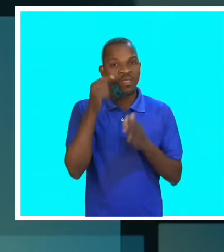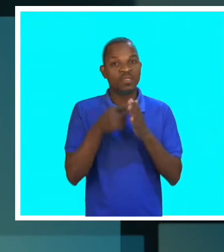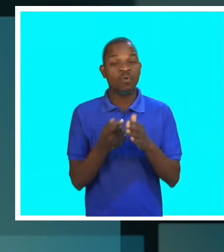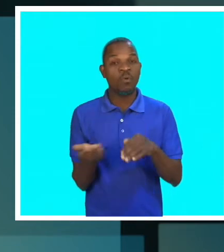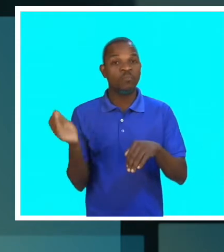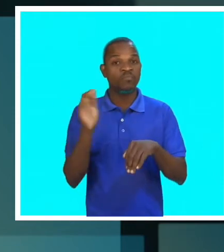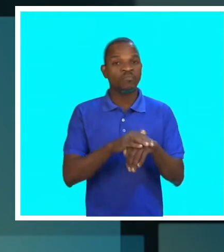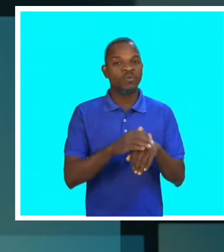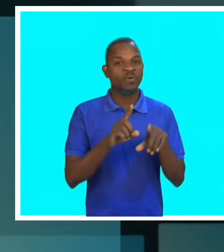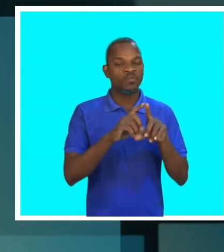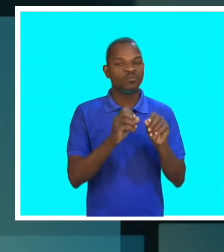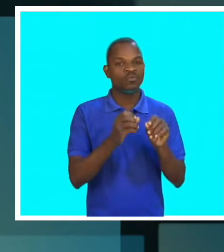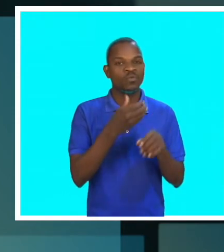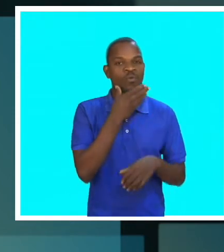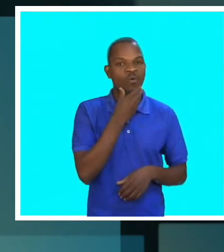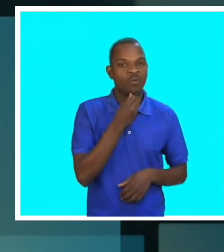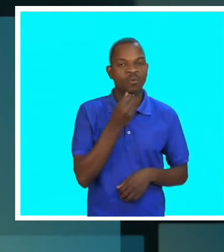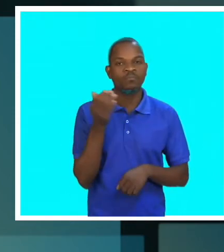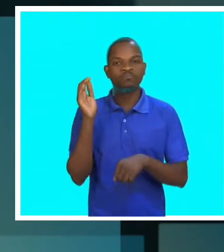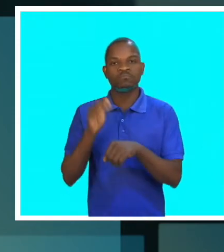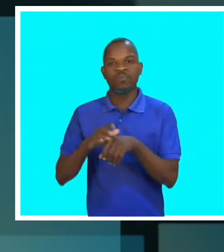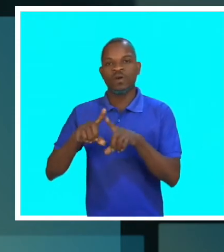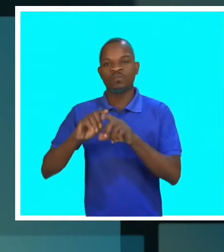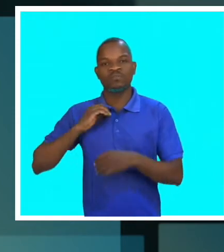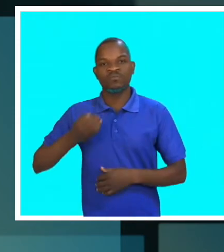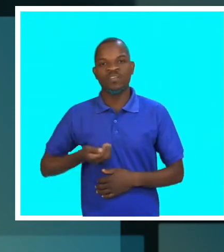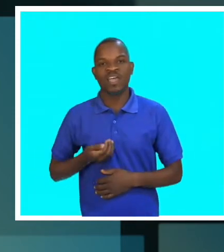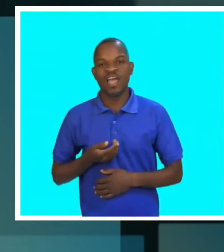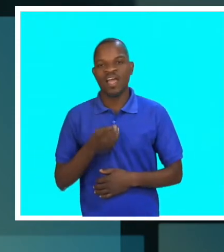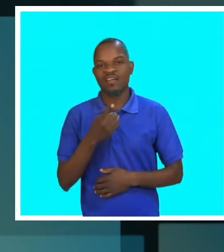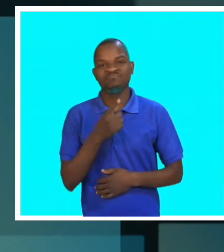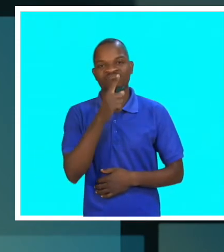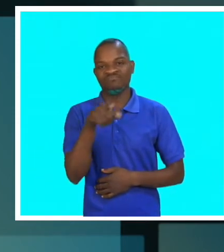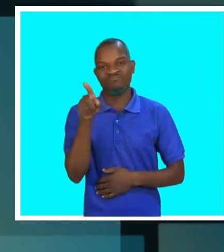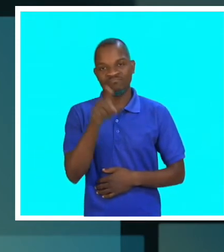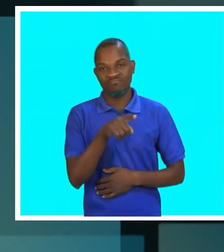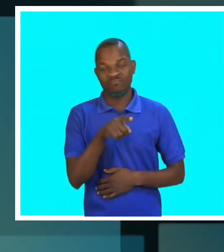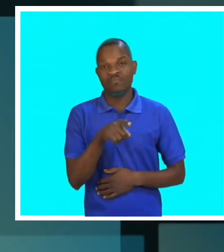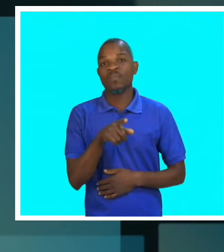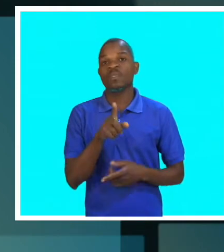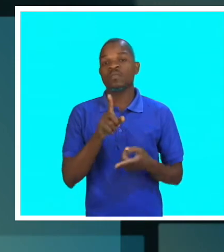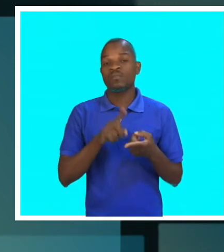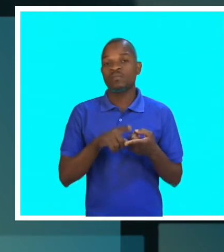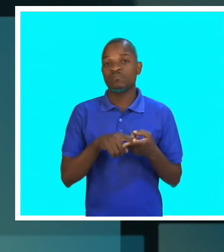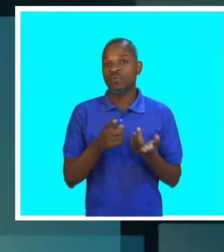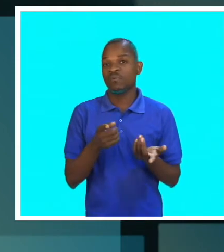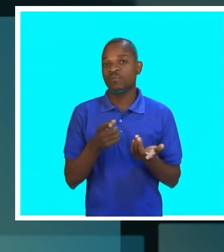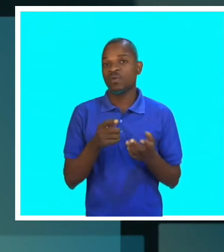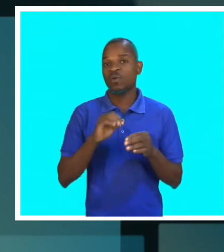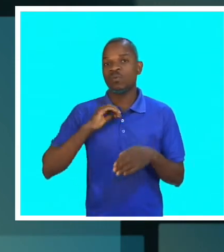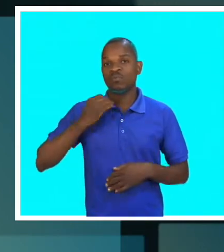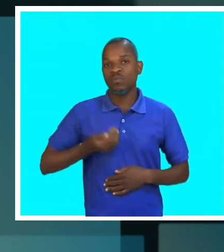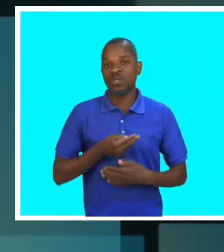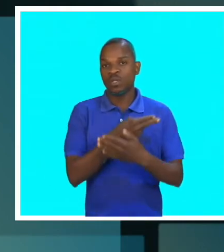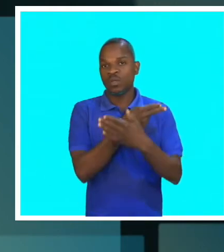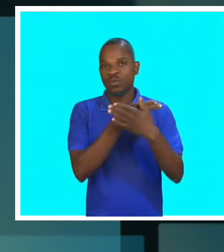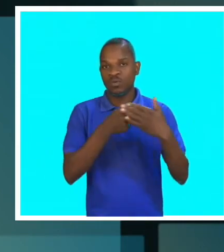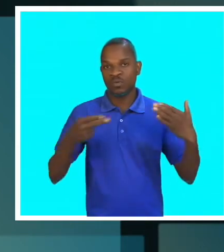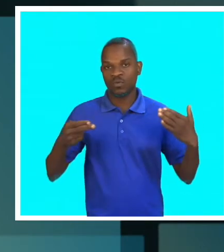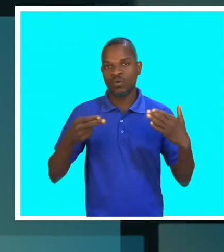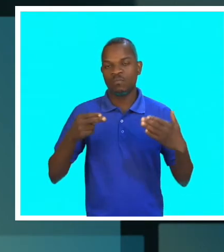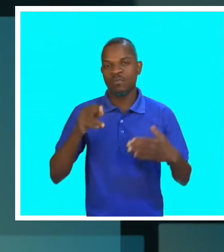ainda pensa em profissões para homens e para mulheres em pleno século XXI. Felizarda Limus é